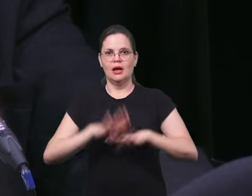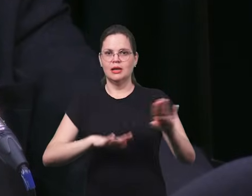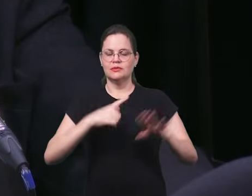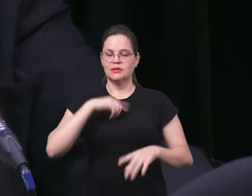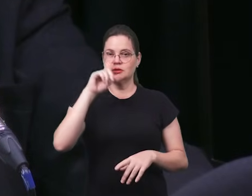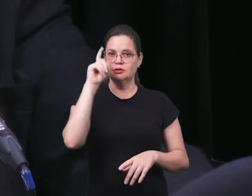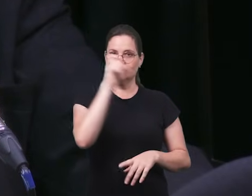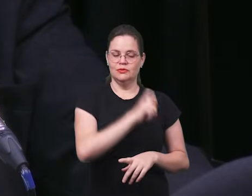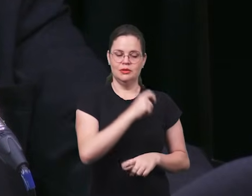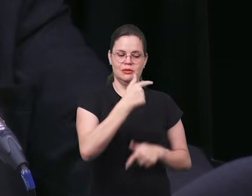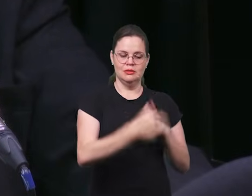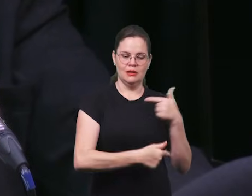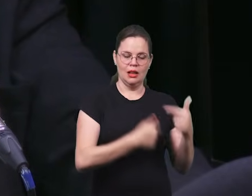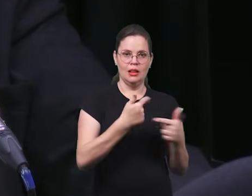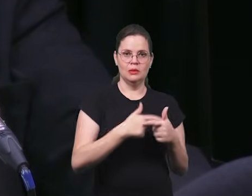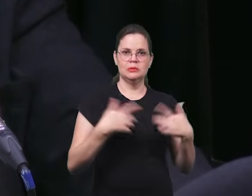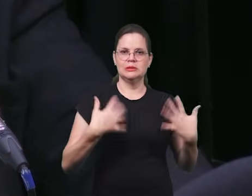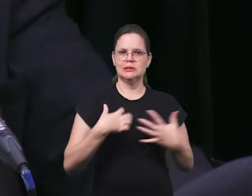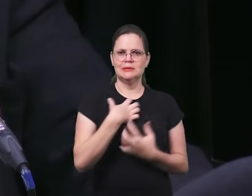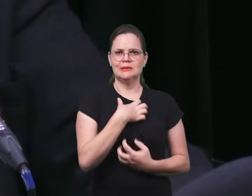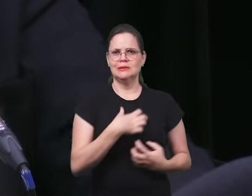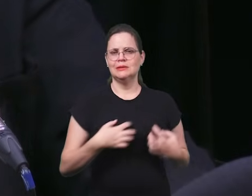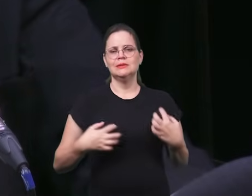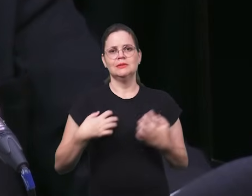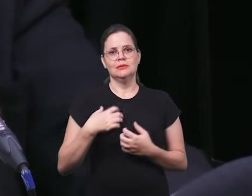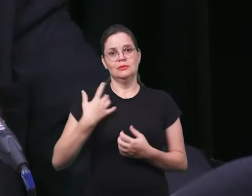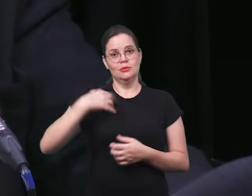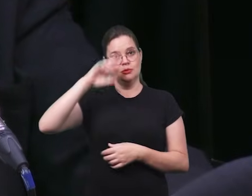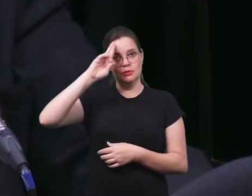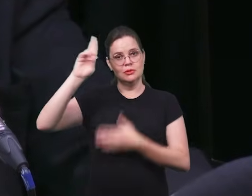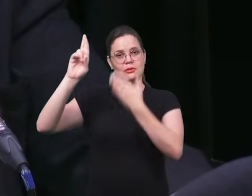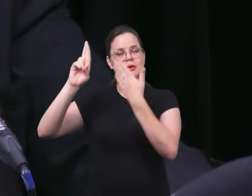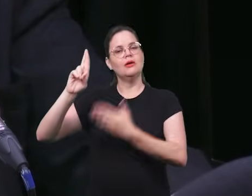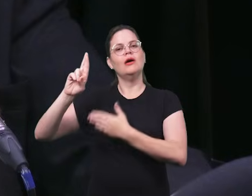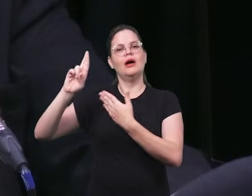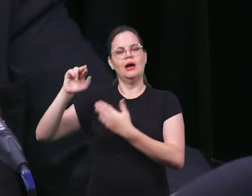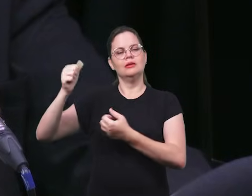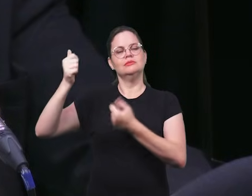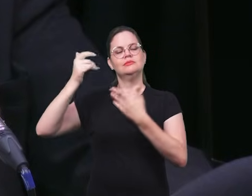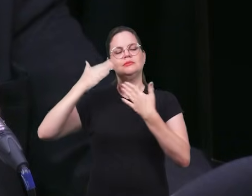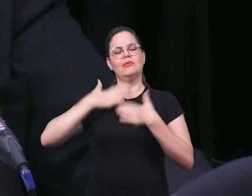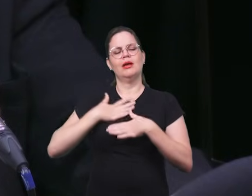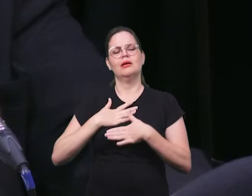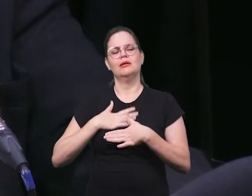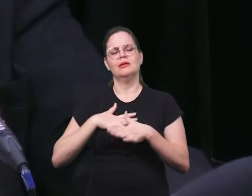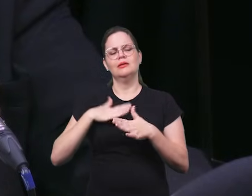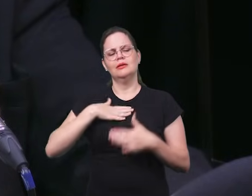em meio às provas, às tribulações. E esse é o grande